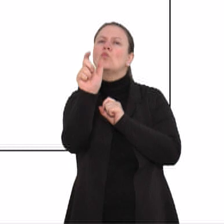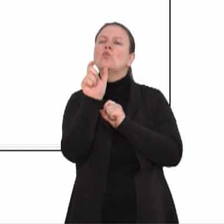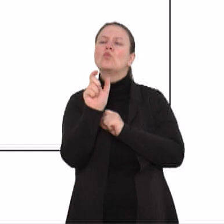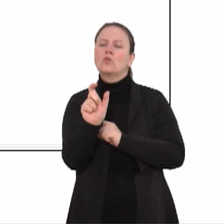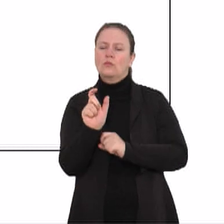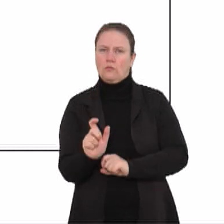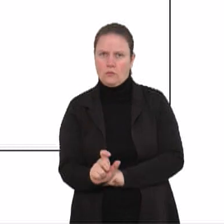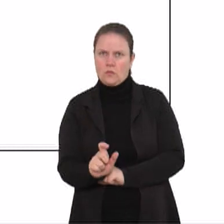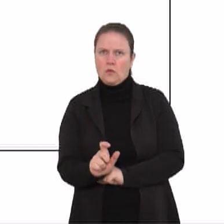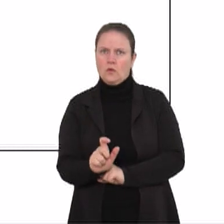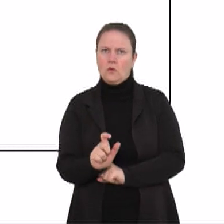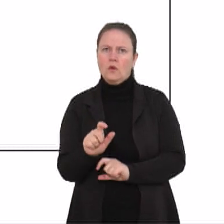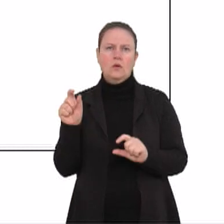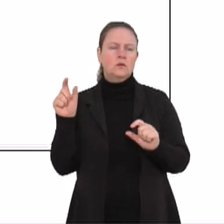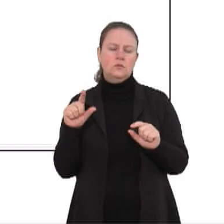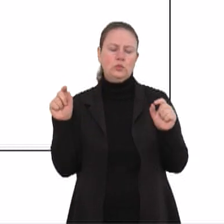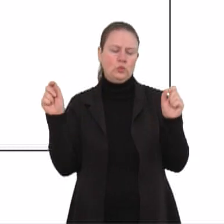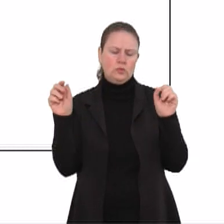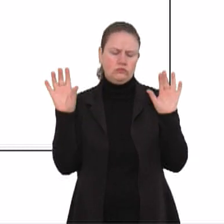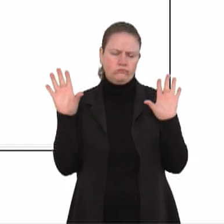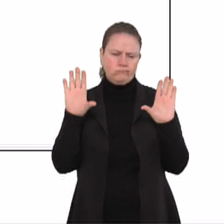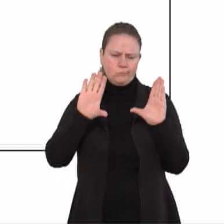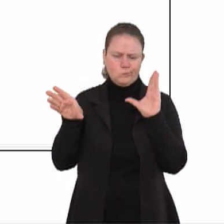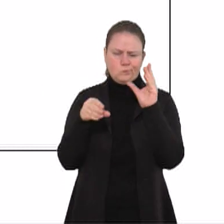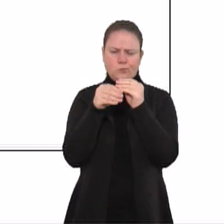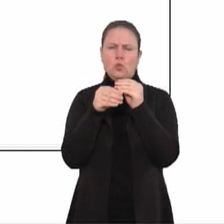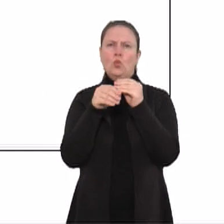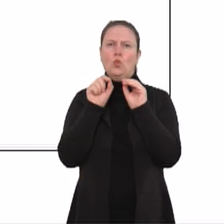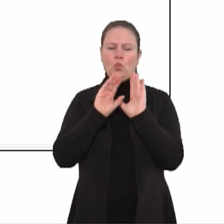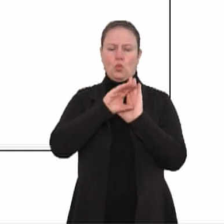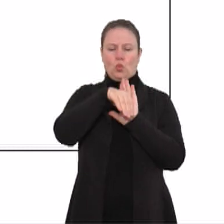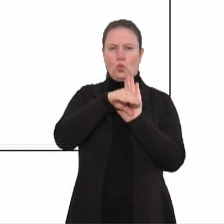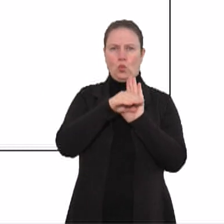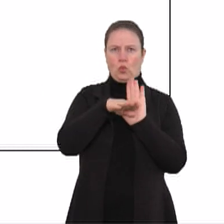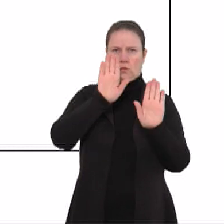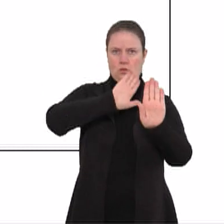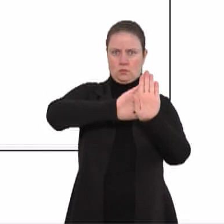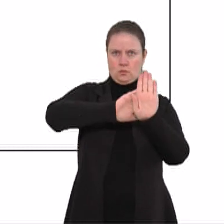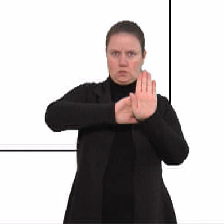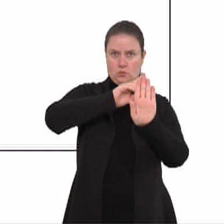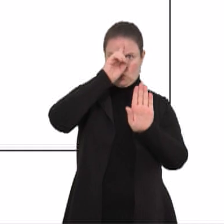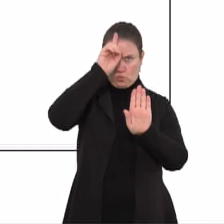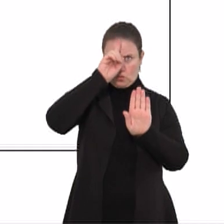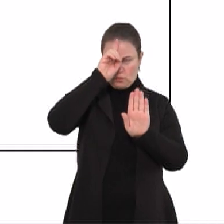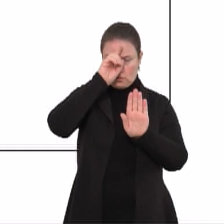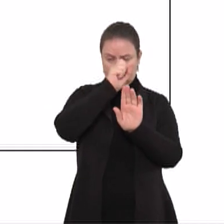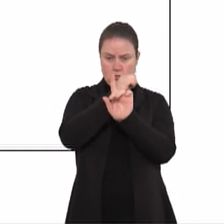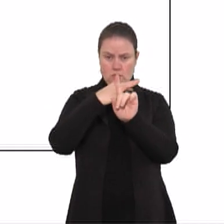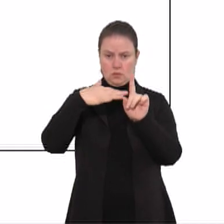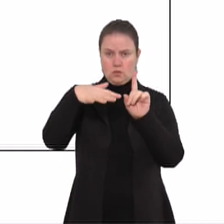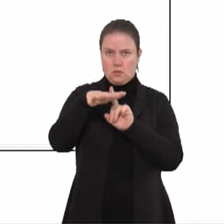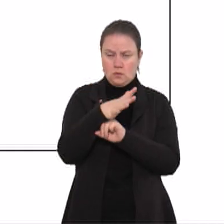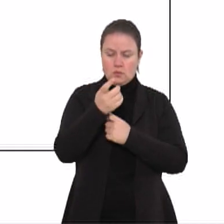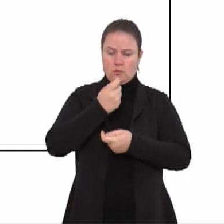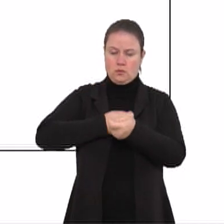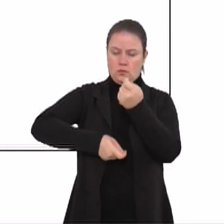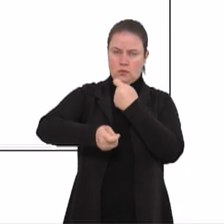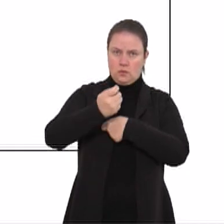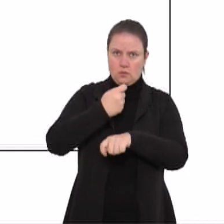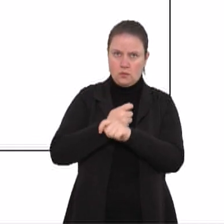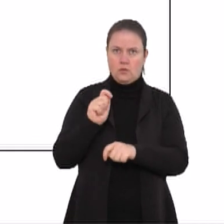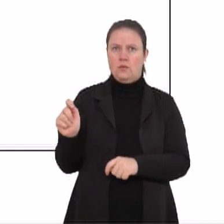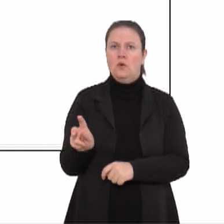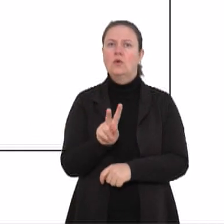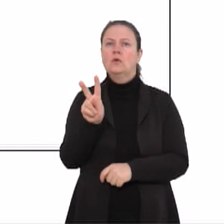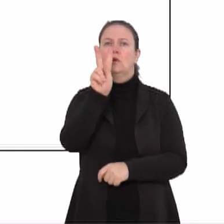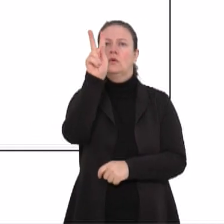palavras a seguir fazem parte do conceito de ideologia? Sociedade, economia, valores